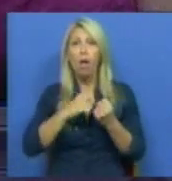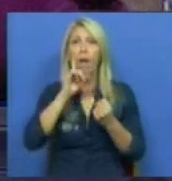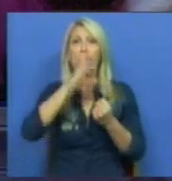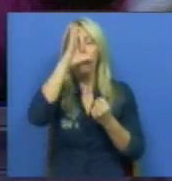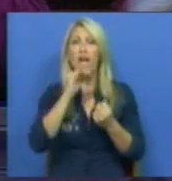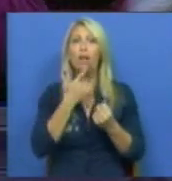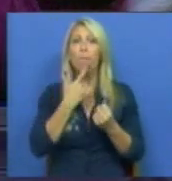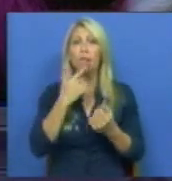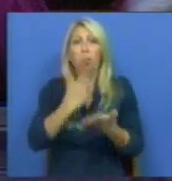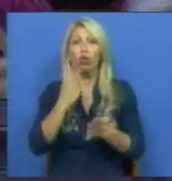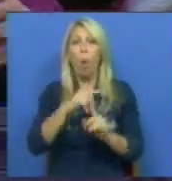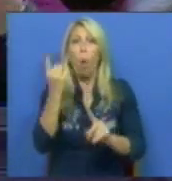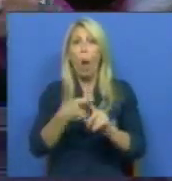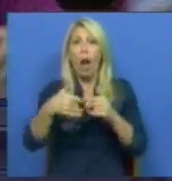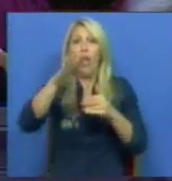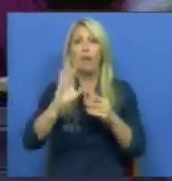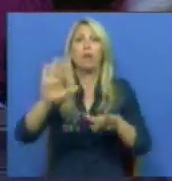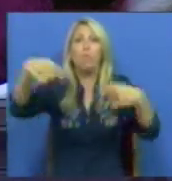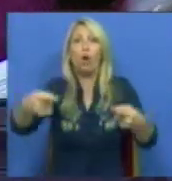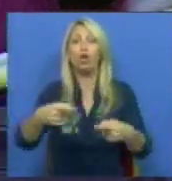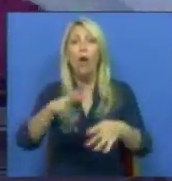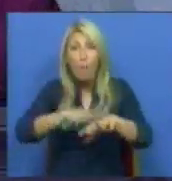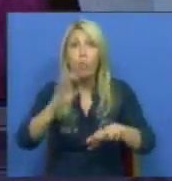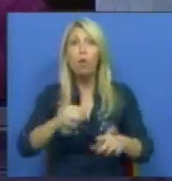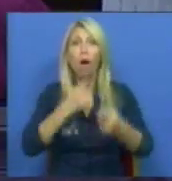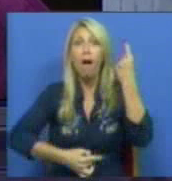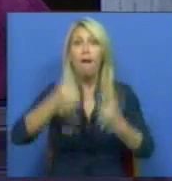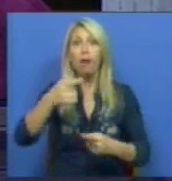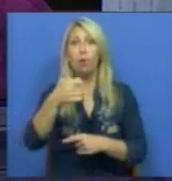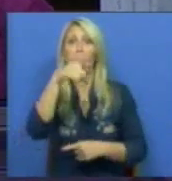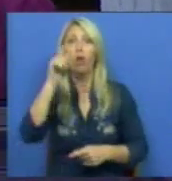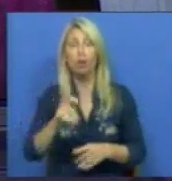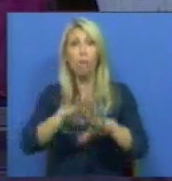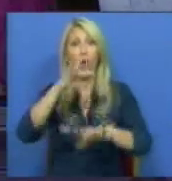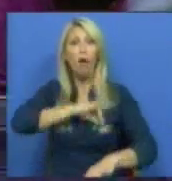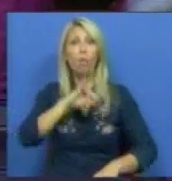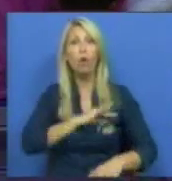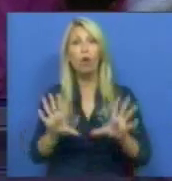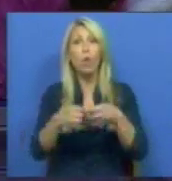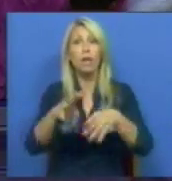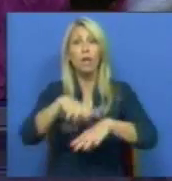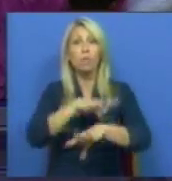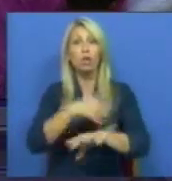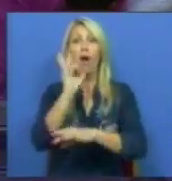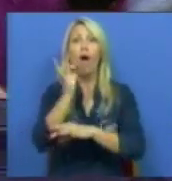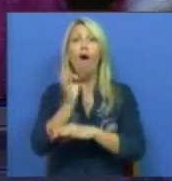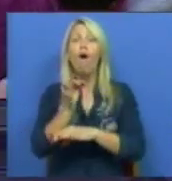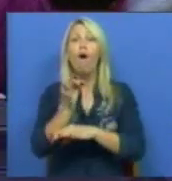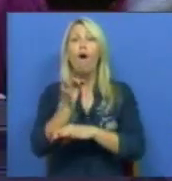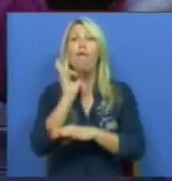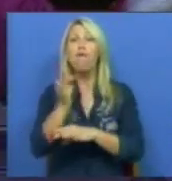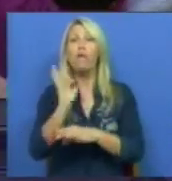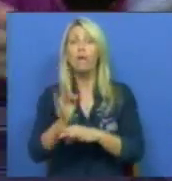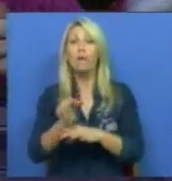ano e com uma denúncia que até surgiu do Bloco de Esquerda o que estava a acontecer com as remunerações do Conselho de Administração da Fundação Cidade